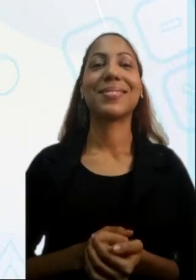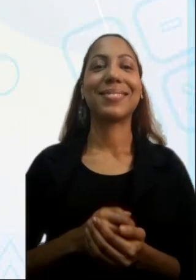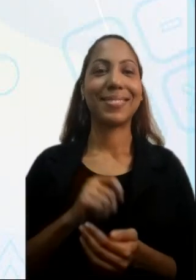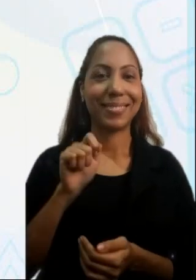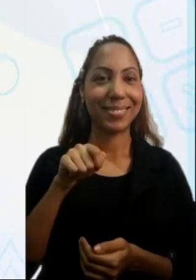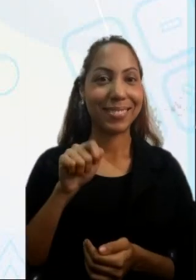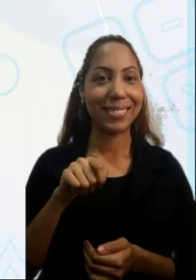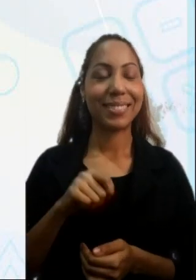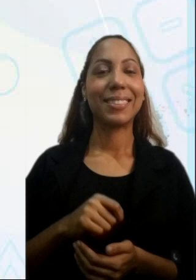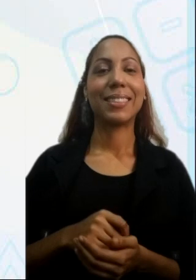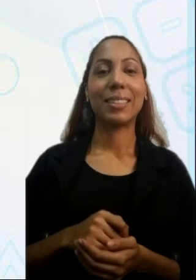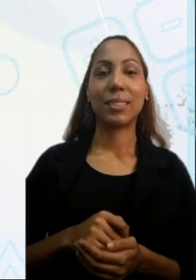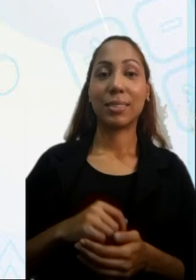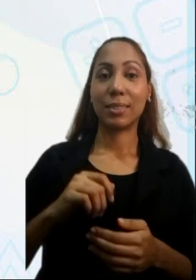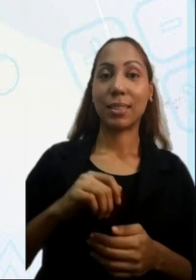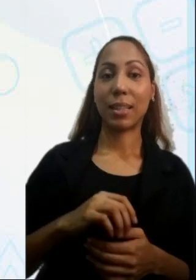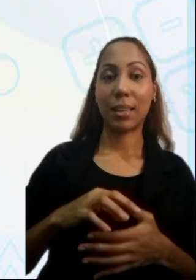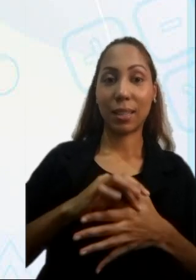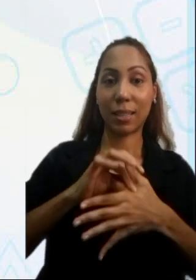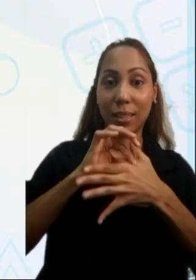Sim, entre a carne